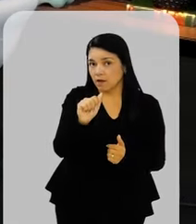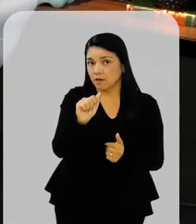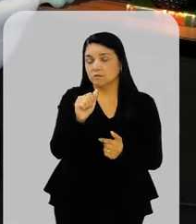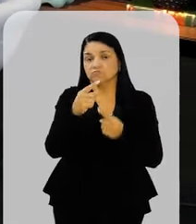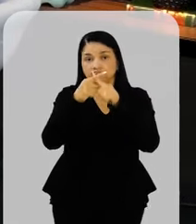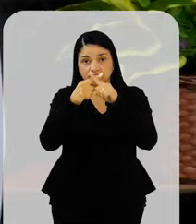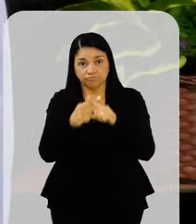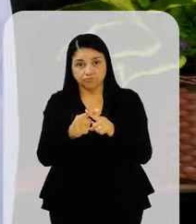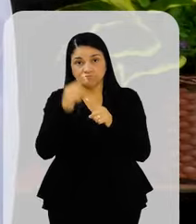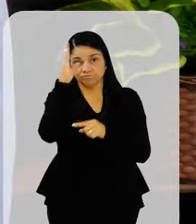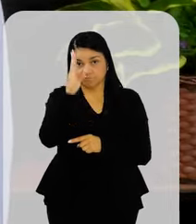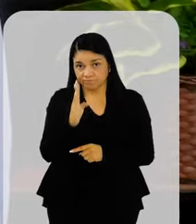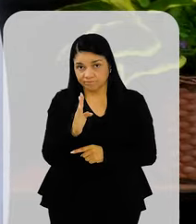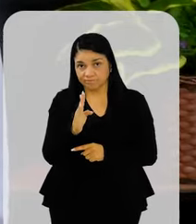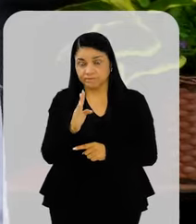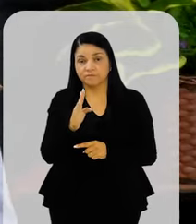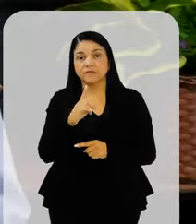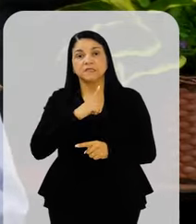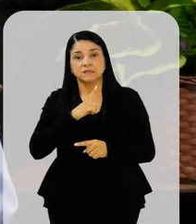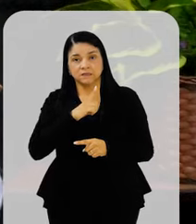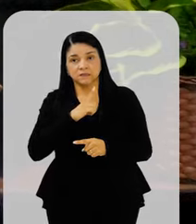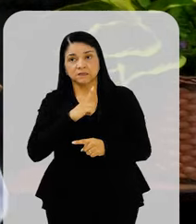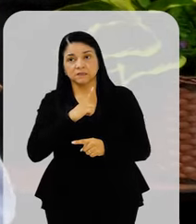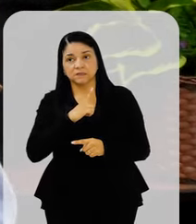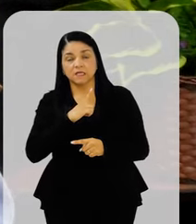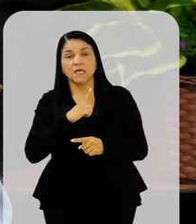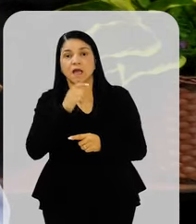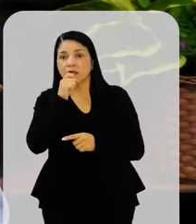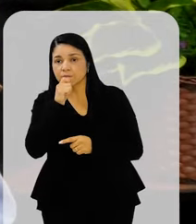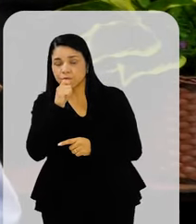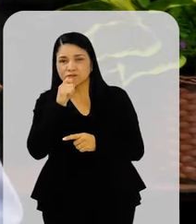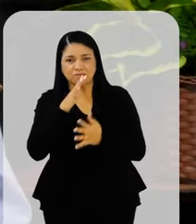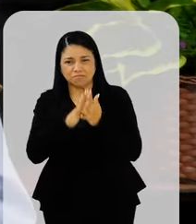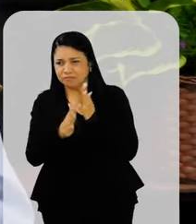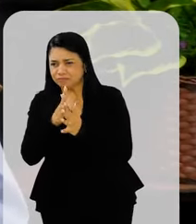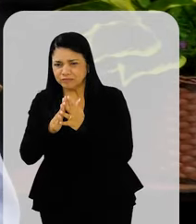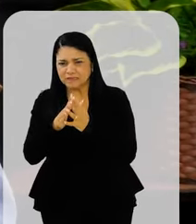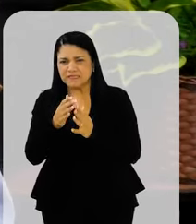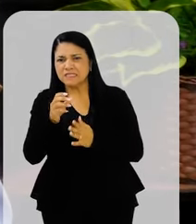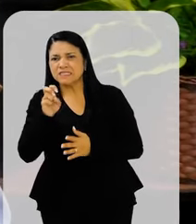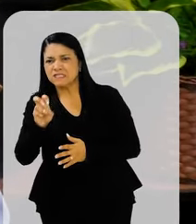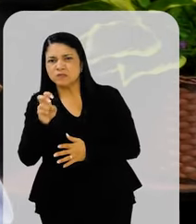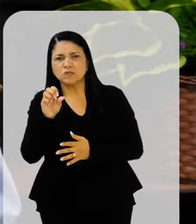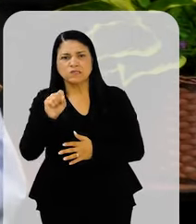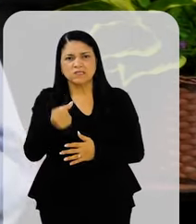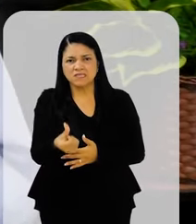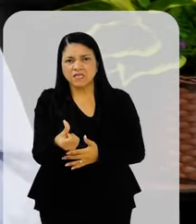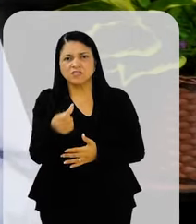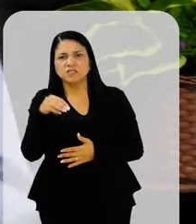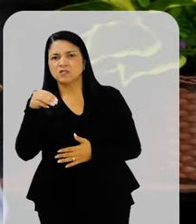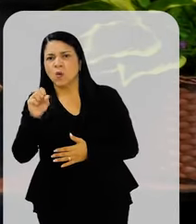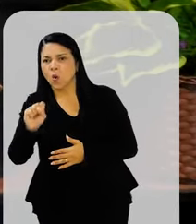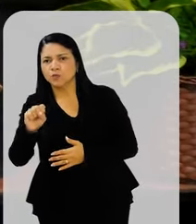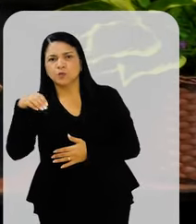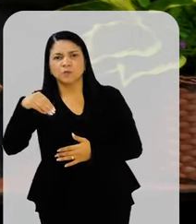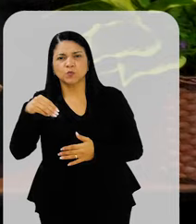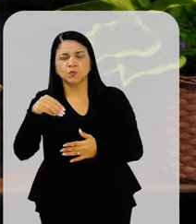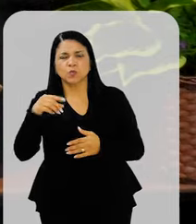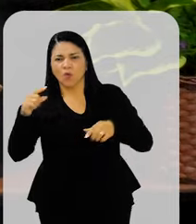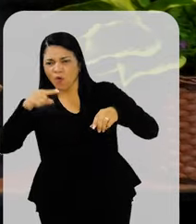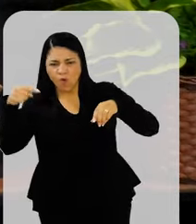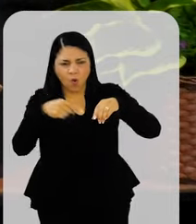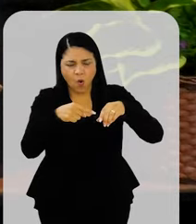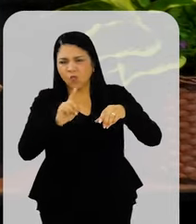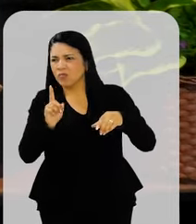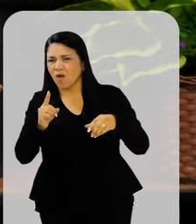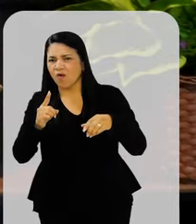na Série A do Campeonato Brasileiro, a gente vê que tem árbitro que se enrola. Às vezes demora 5, 6 minutos, até 8 minutos, para decidir se foi